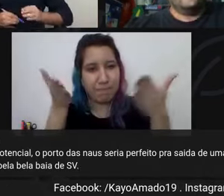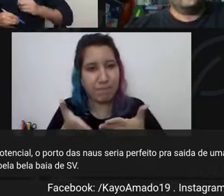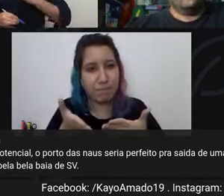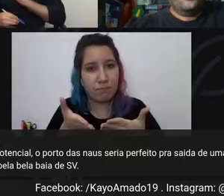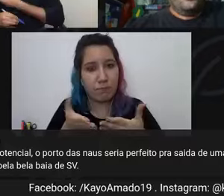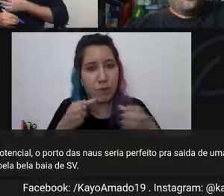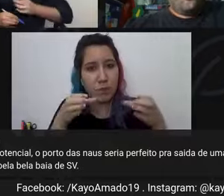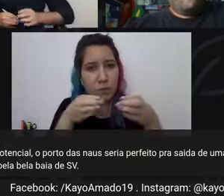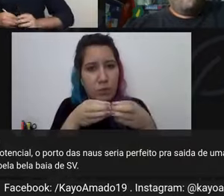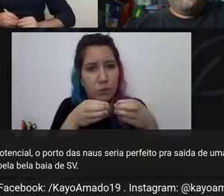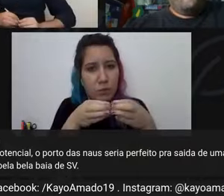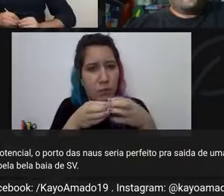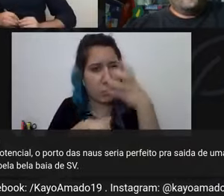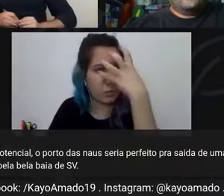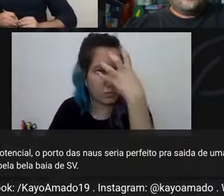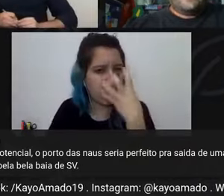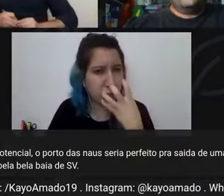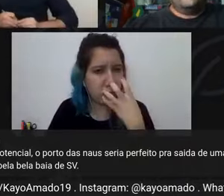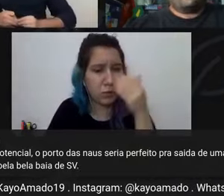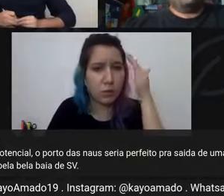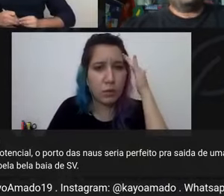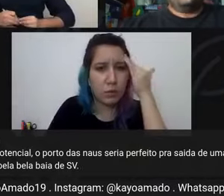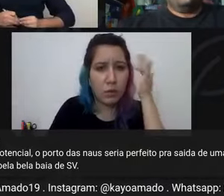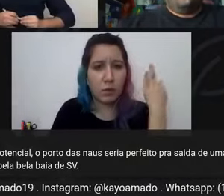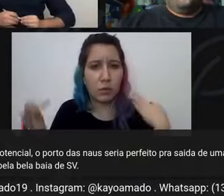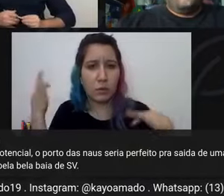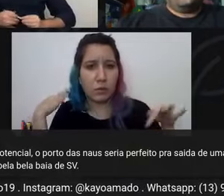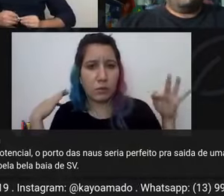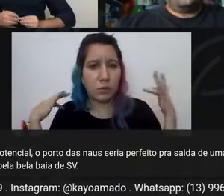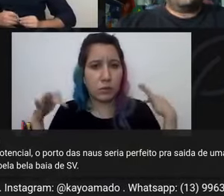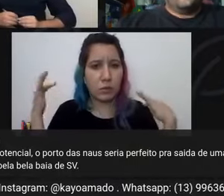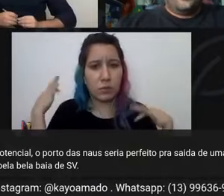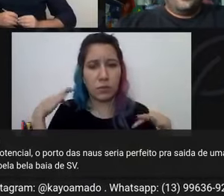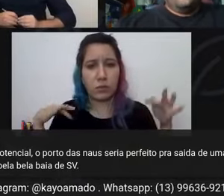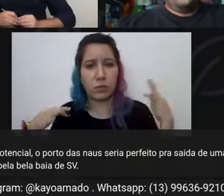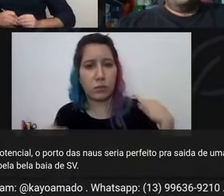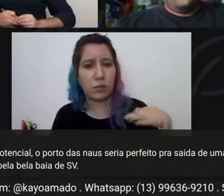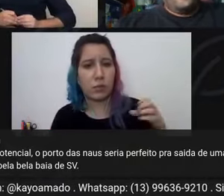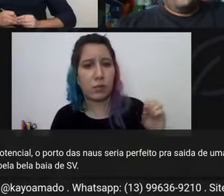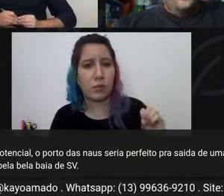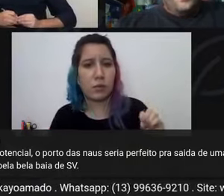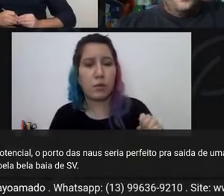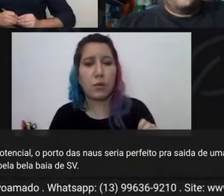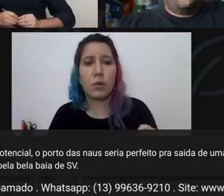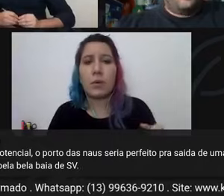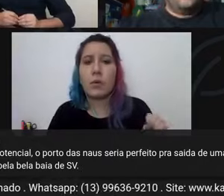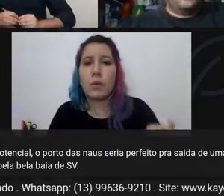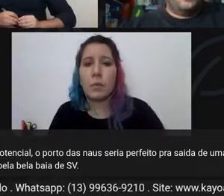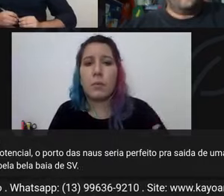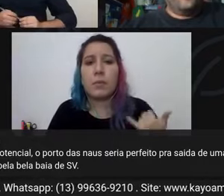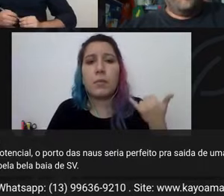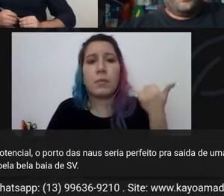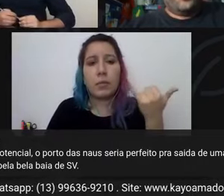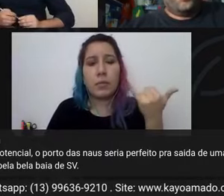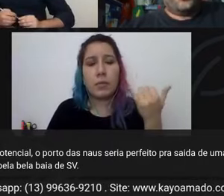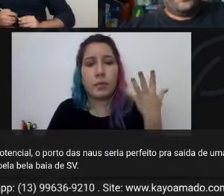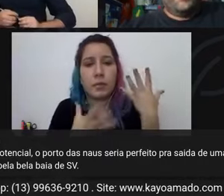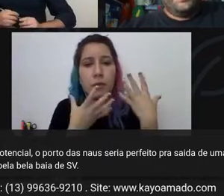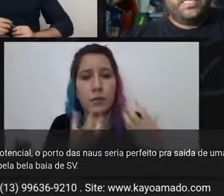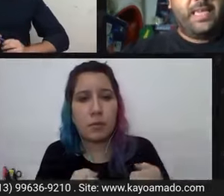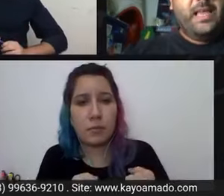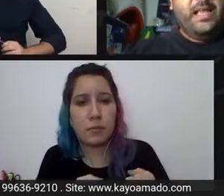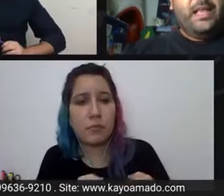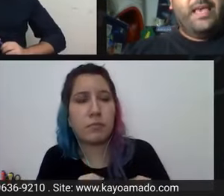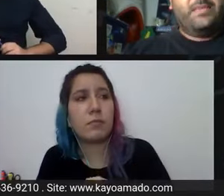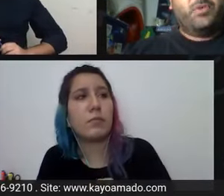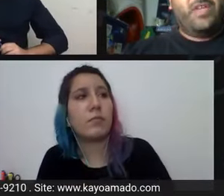entenda o turismo como uma oportunidade e como desenvolvimento que possa gerar empregos e rendas para a cidade. O que é importante, eu gosto sempre